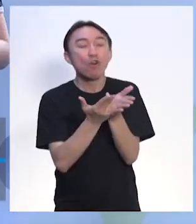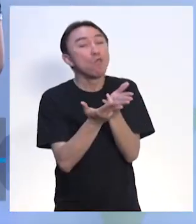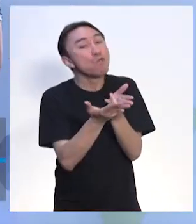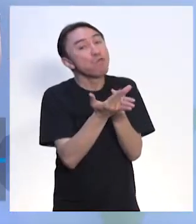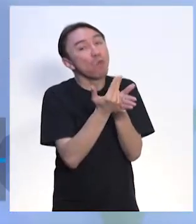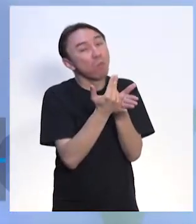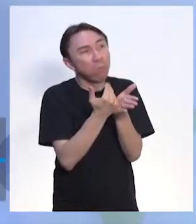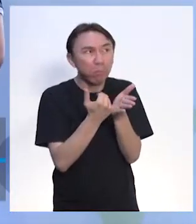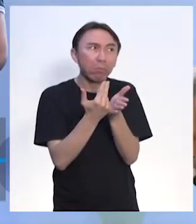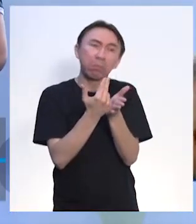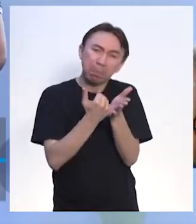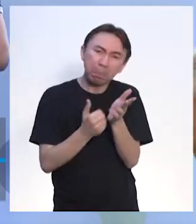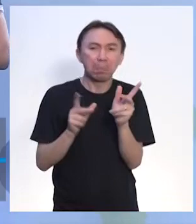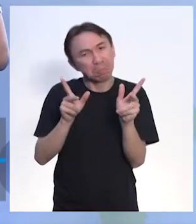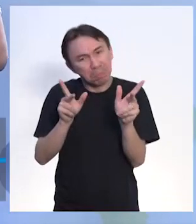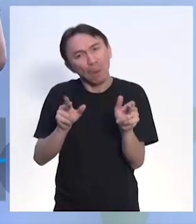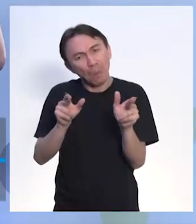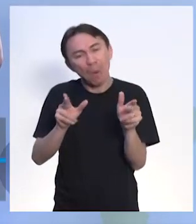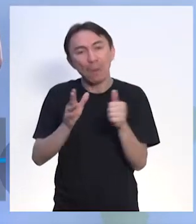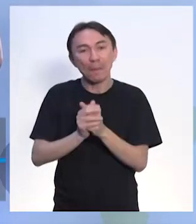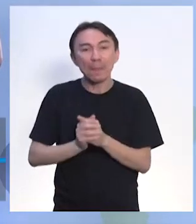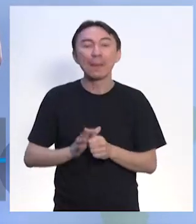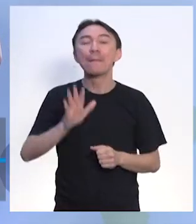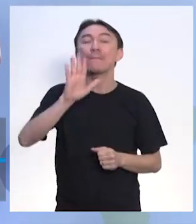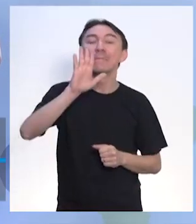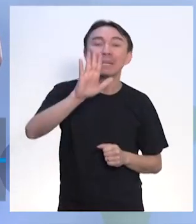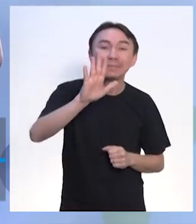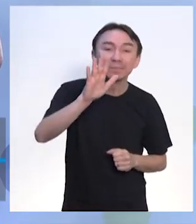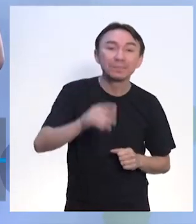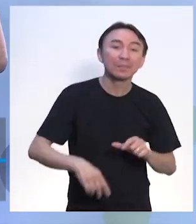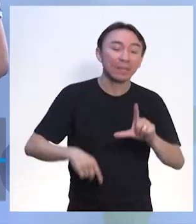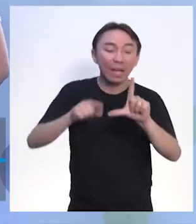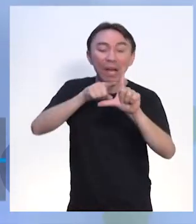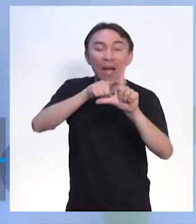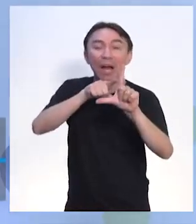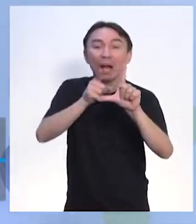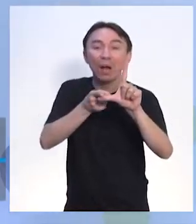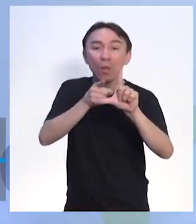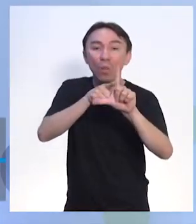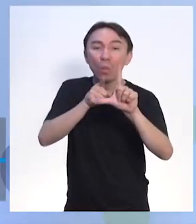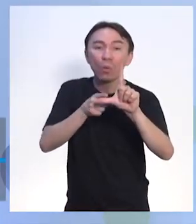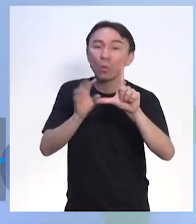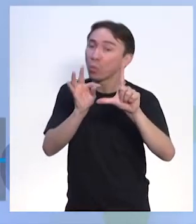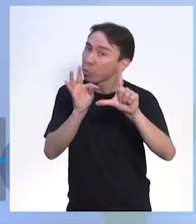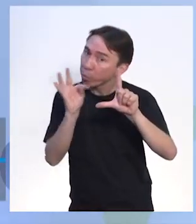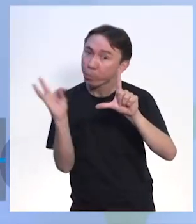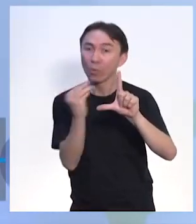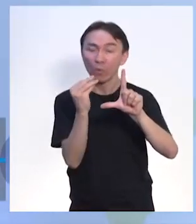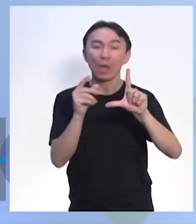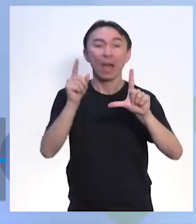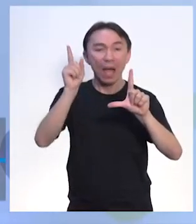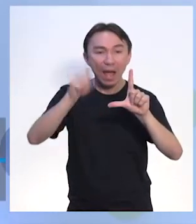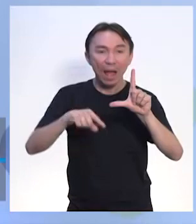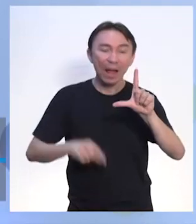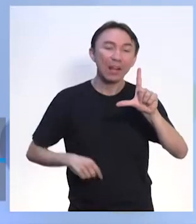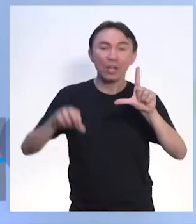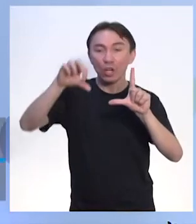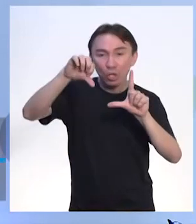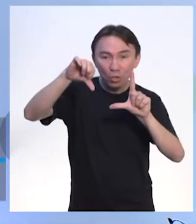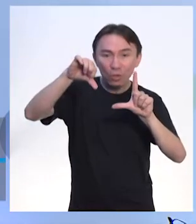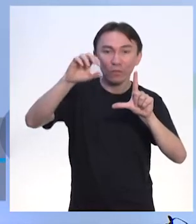Sim. Os ângulos. Olha, é o seguinte, todas são ângulos retos. Todos. Então, aqui, ó, tenho...